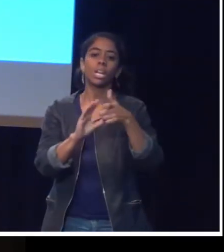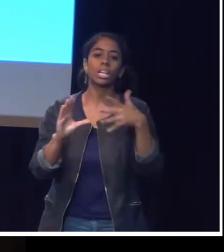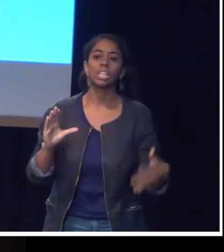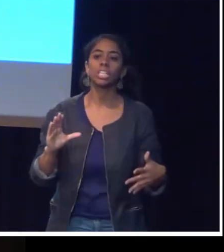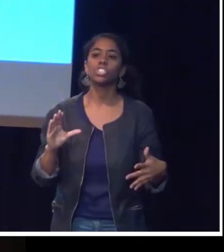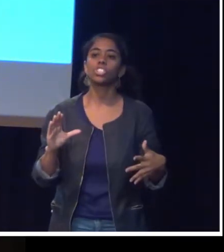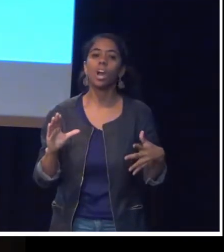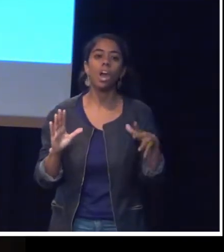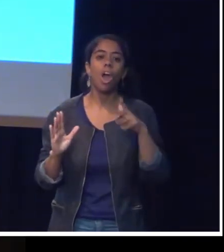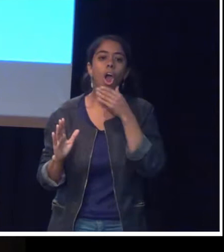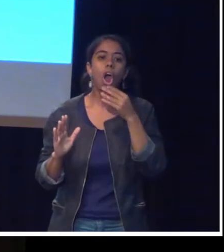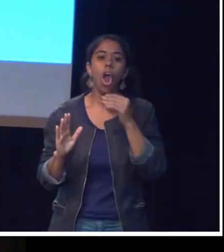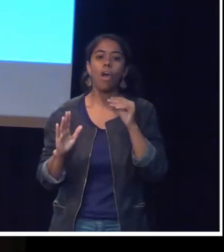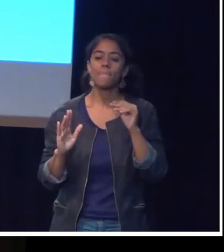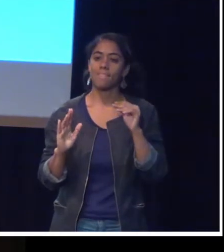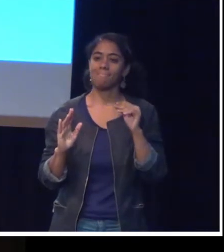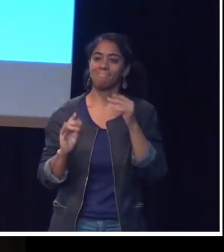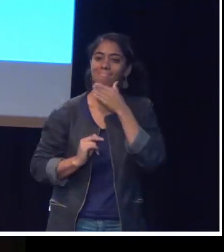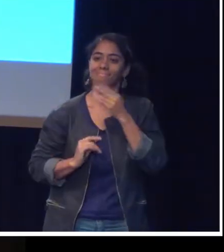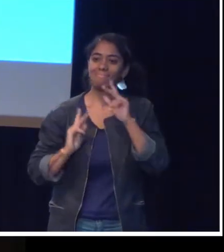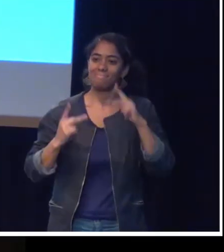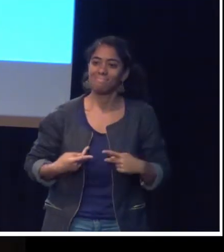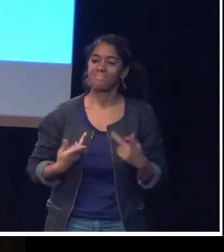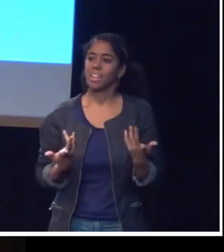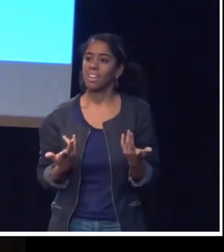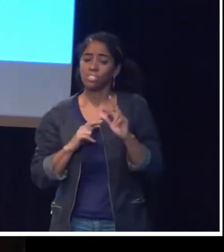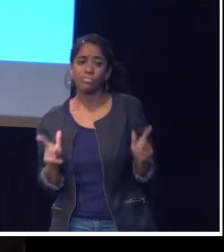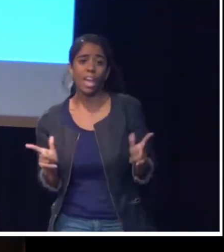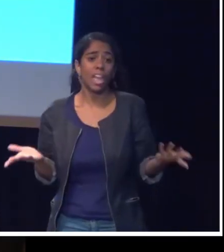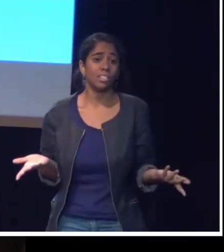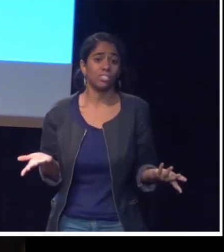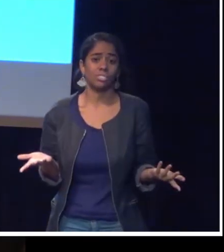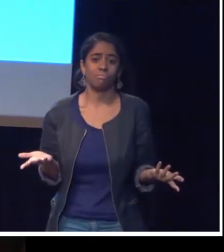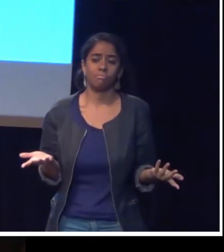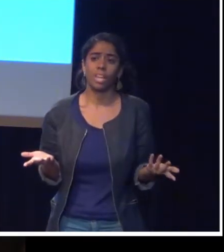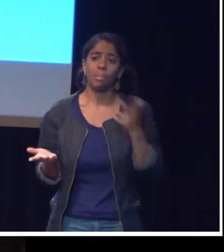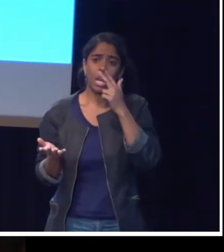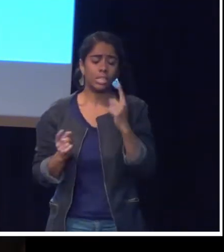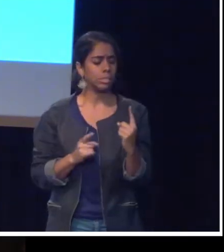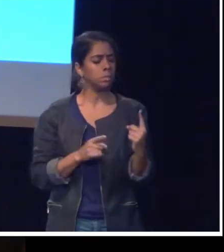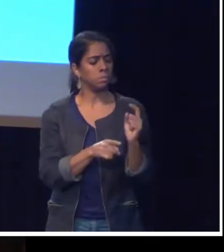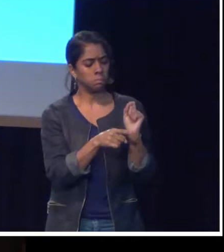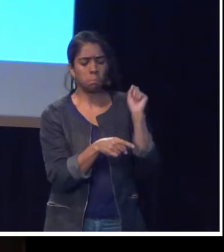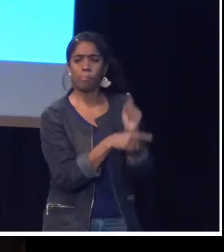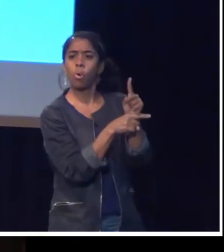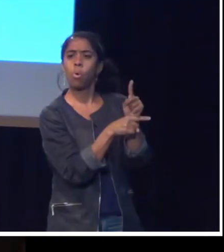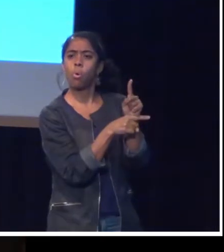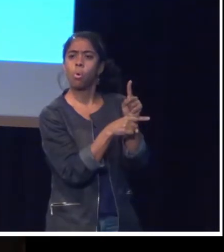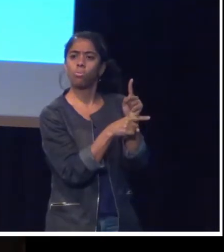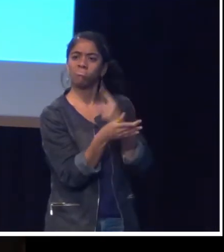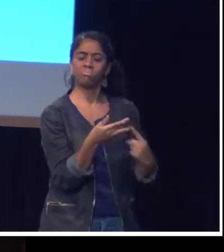Fracos e diferentes são sempre banidos, expulsos, quiçá eliminados. O preconceito